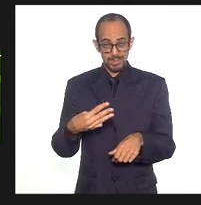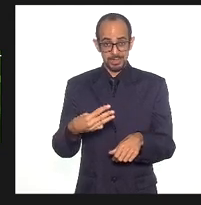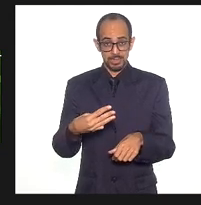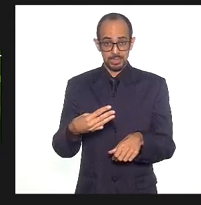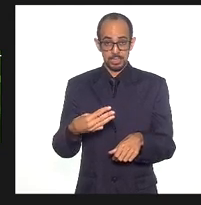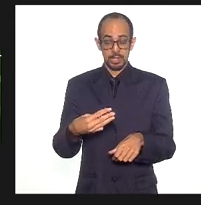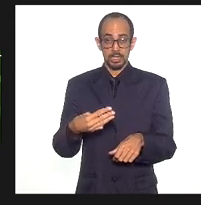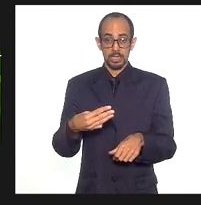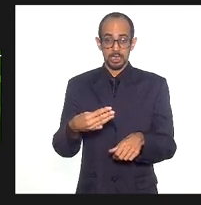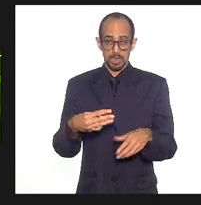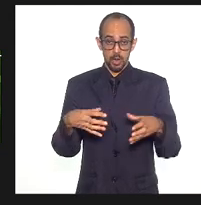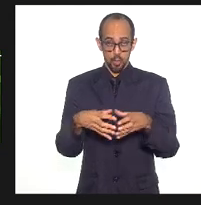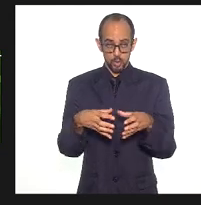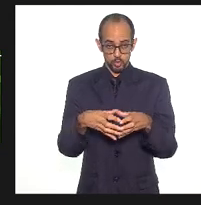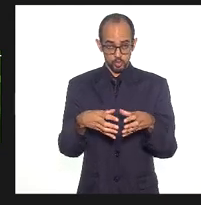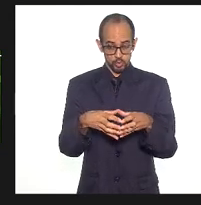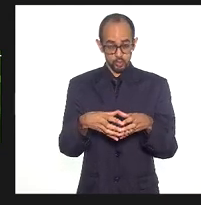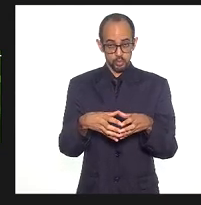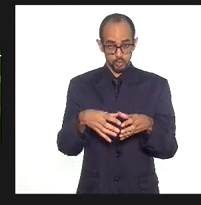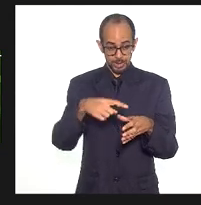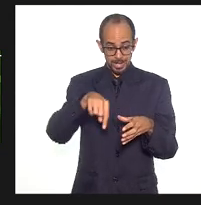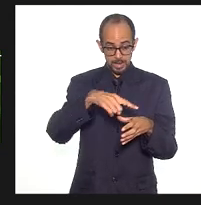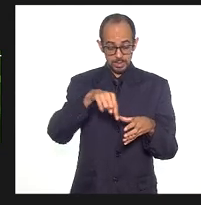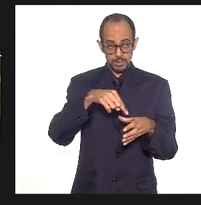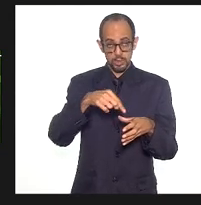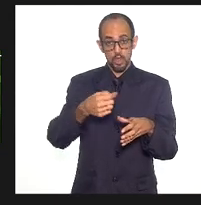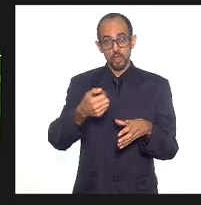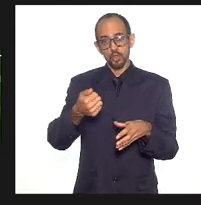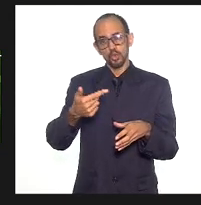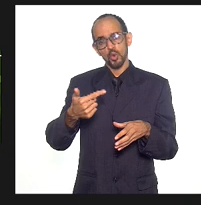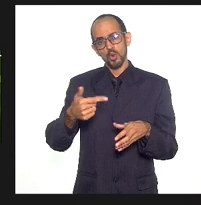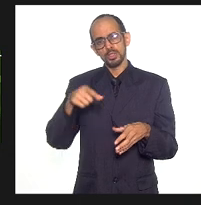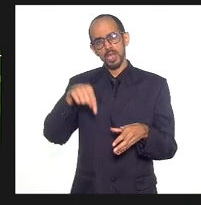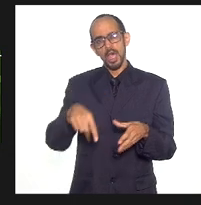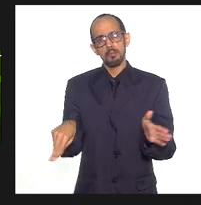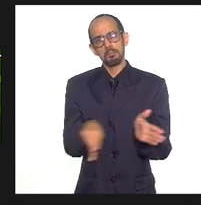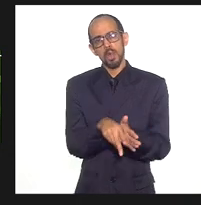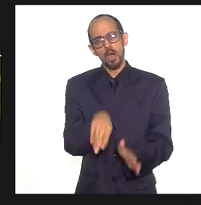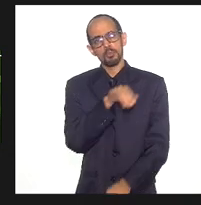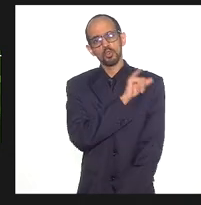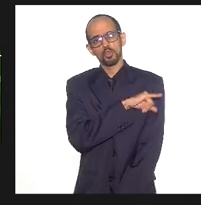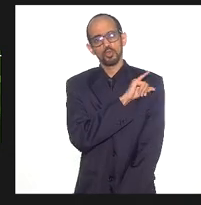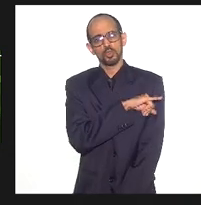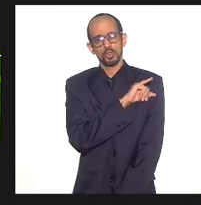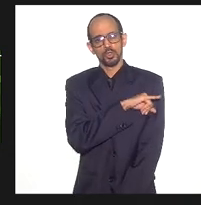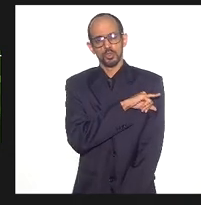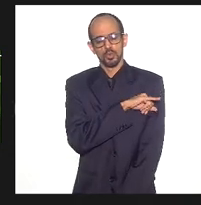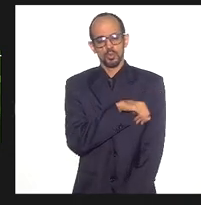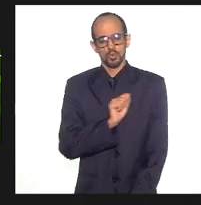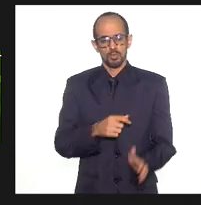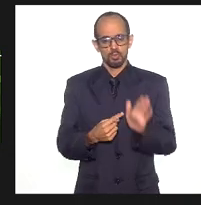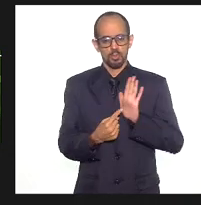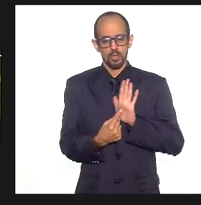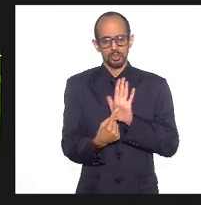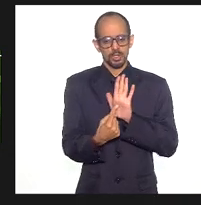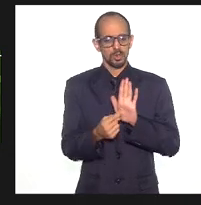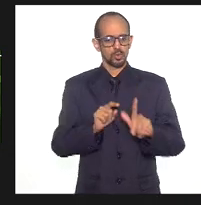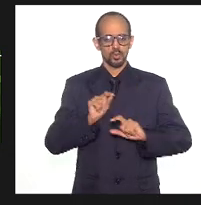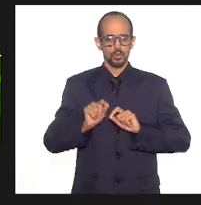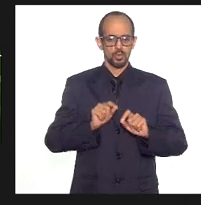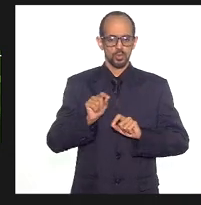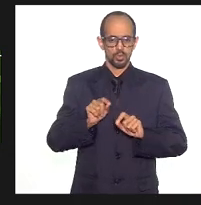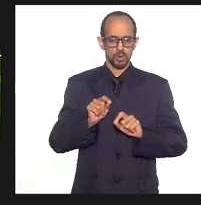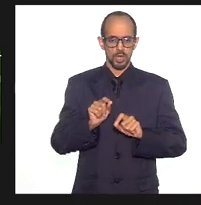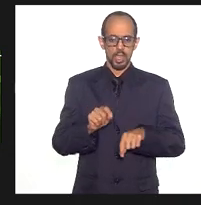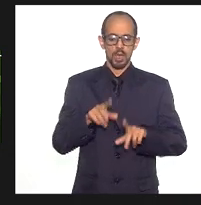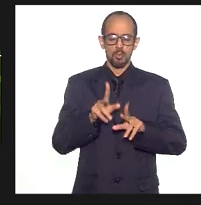localizadas ou serão alocadas em campos do Rio de Janeiro, né? Mostrando aquilo que nosso diretor